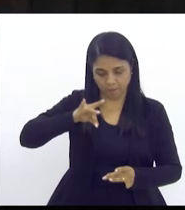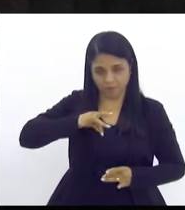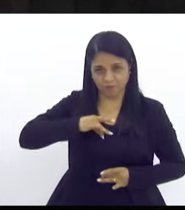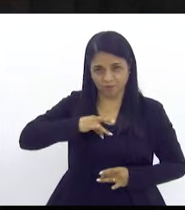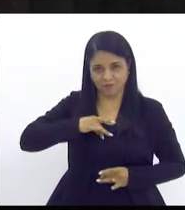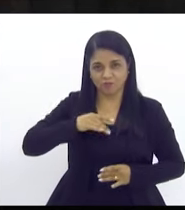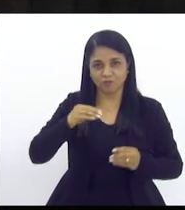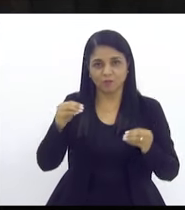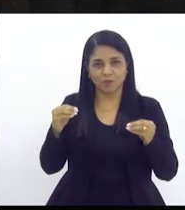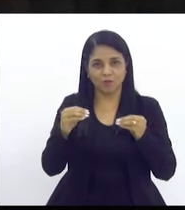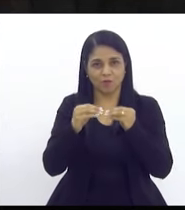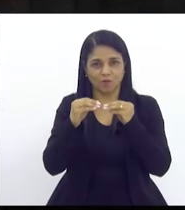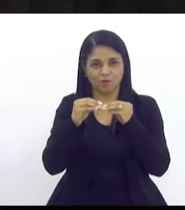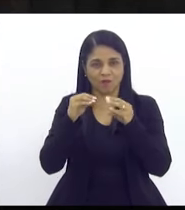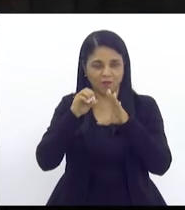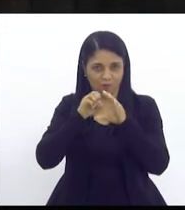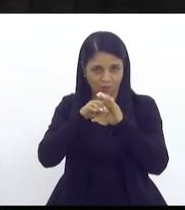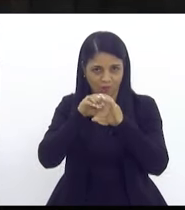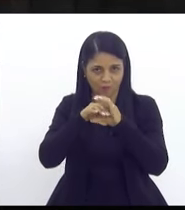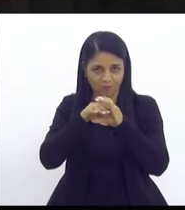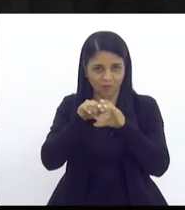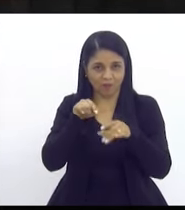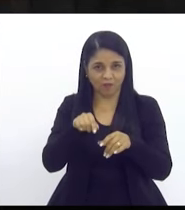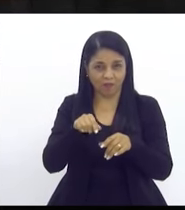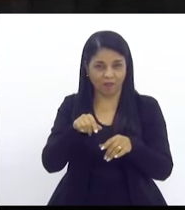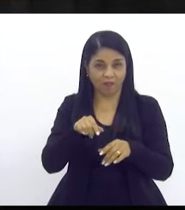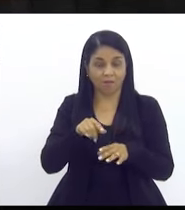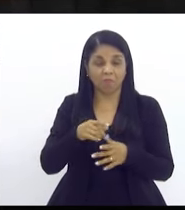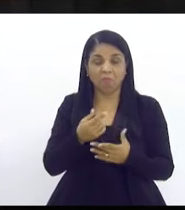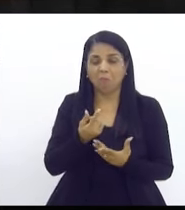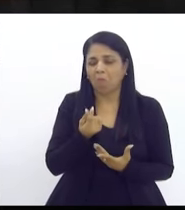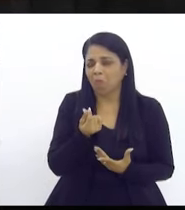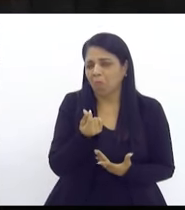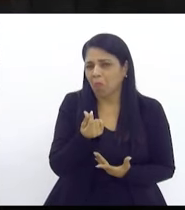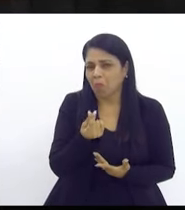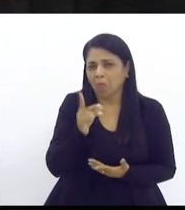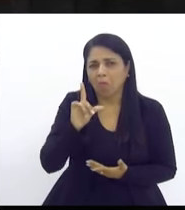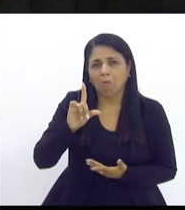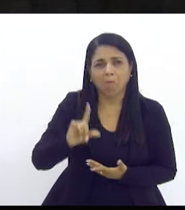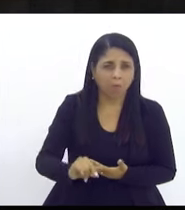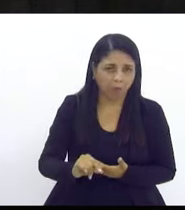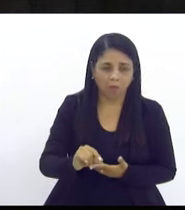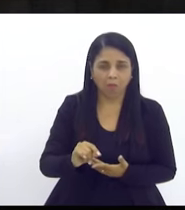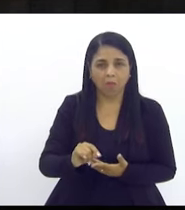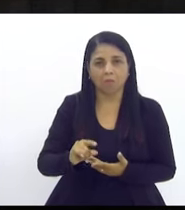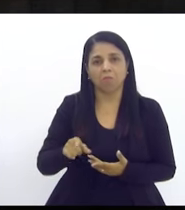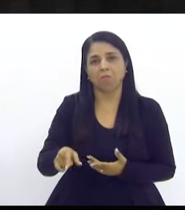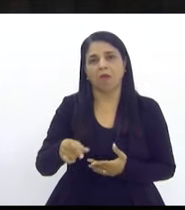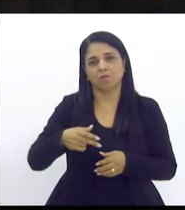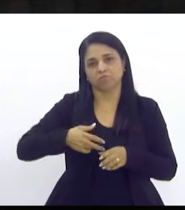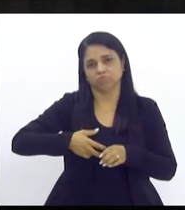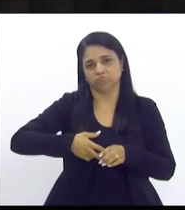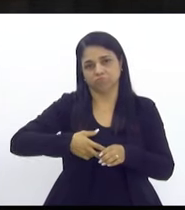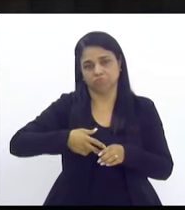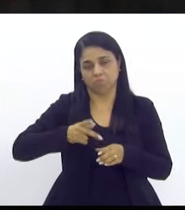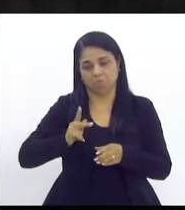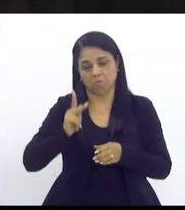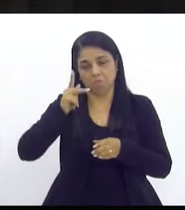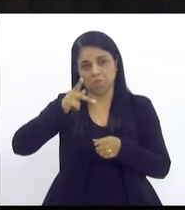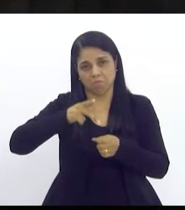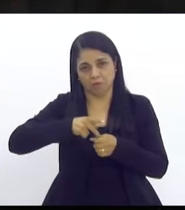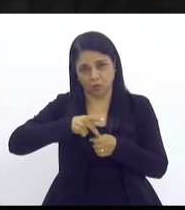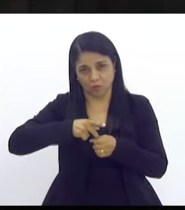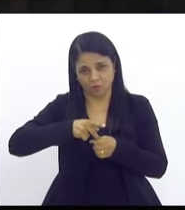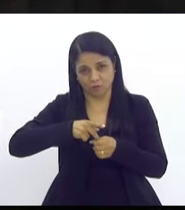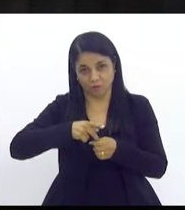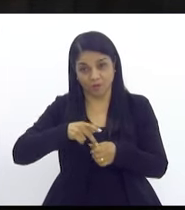uma novela da Globo, isto é uma merreca para a produção petrolífera. Mas não é para